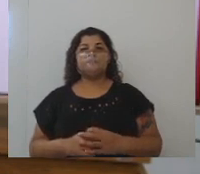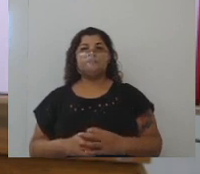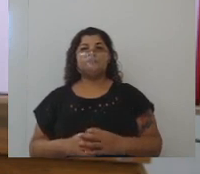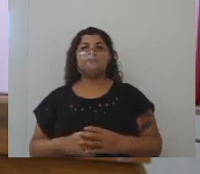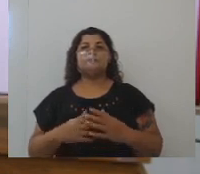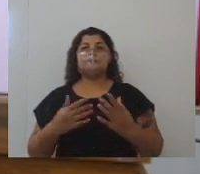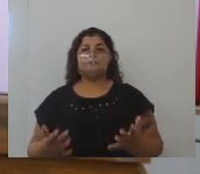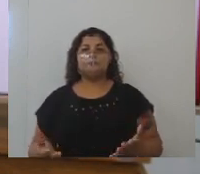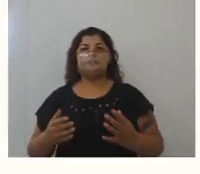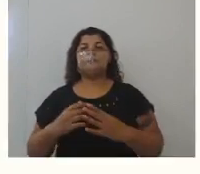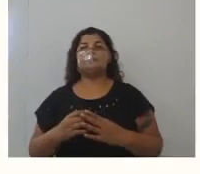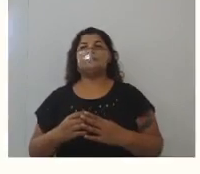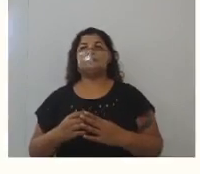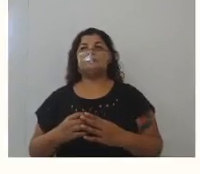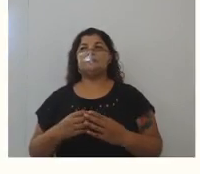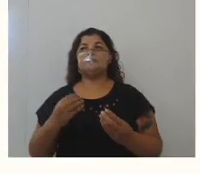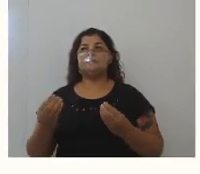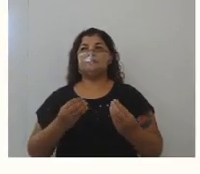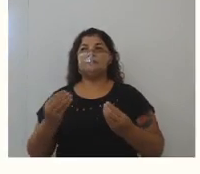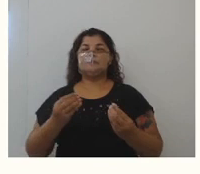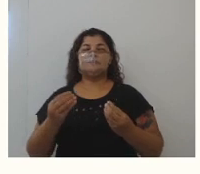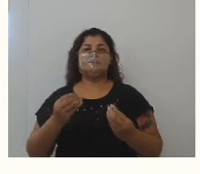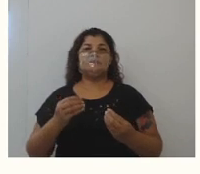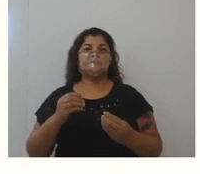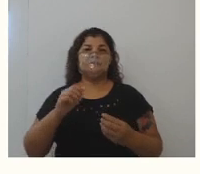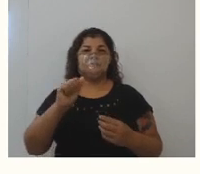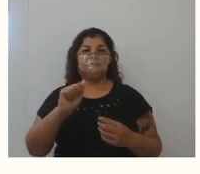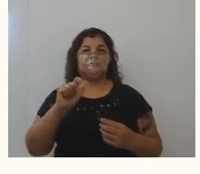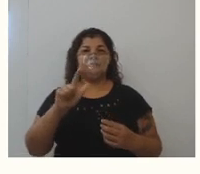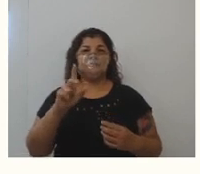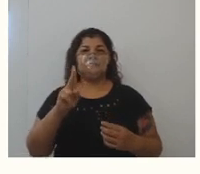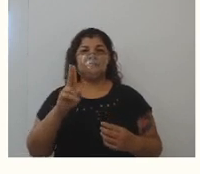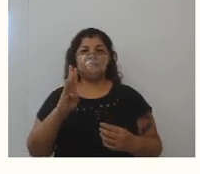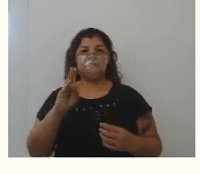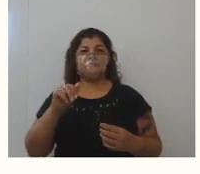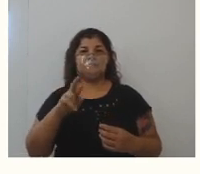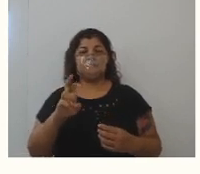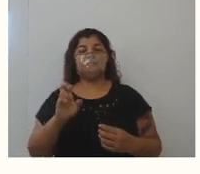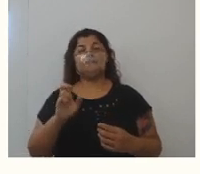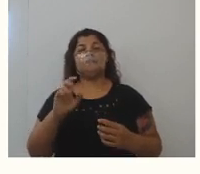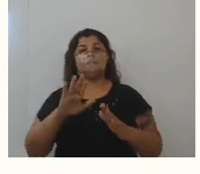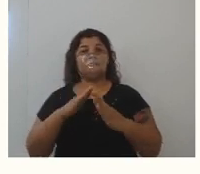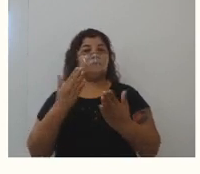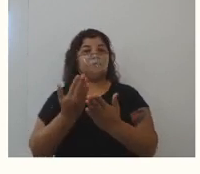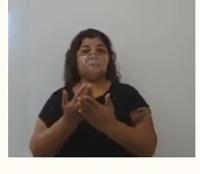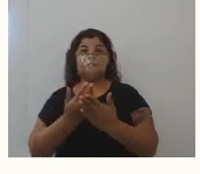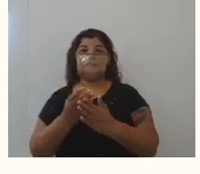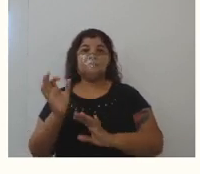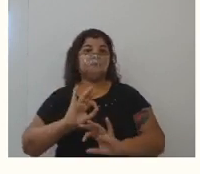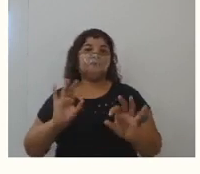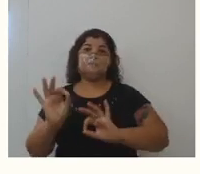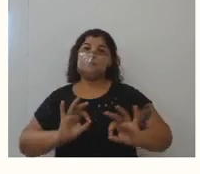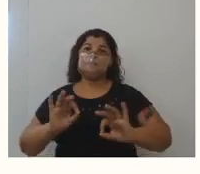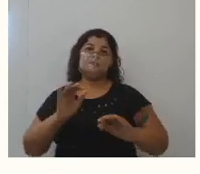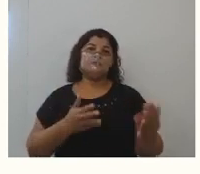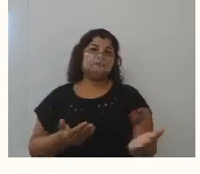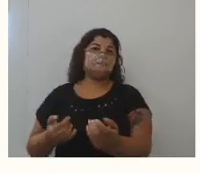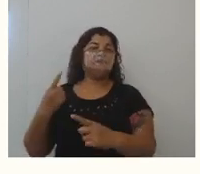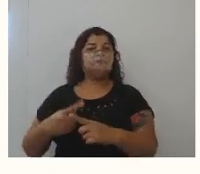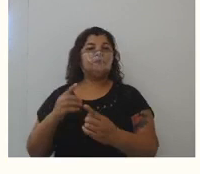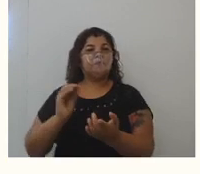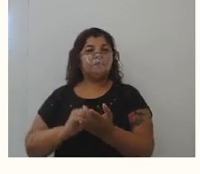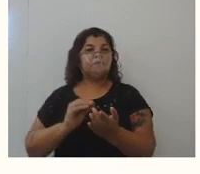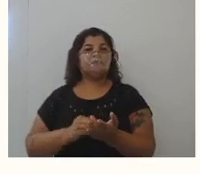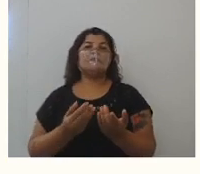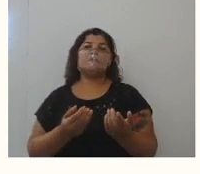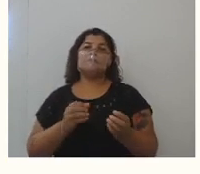certo? Que é o seguinte, para Albuquerque, a escola está longe de preparar os jovens, já que faltam capacitação e oportunidades para